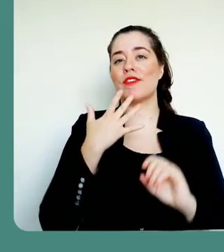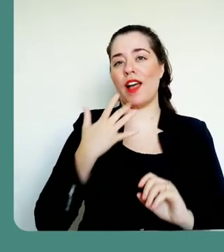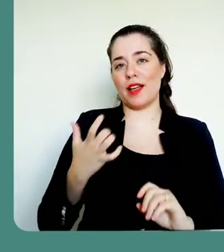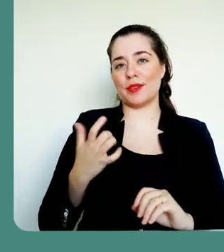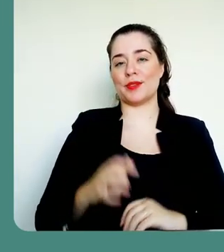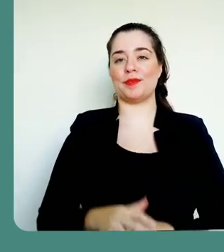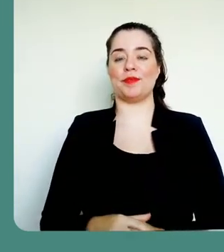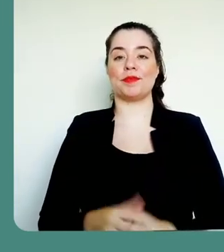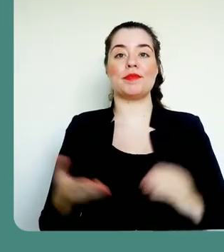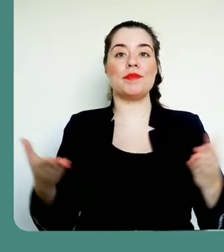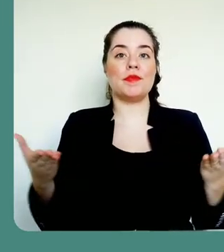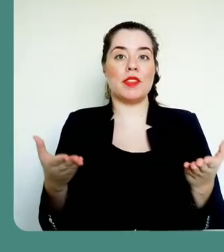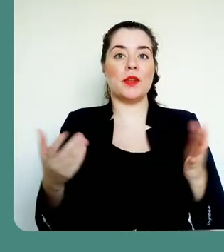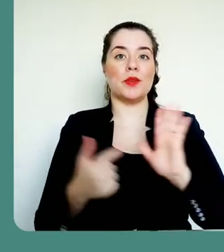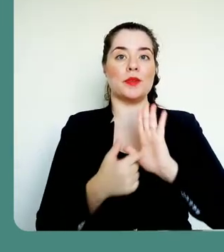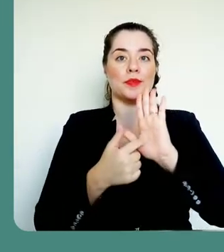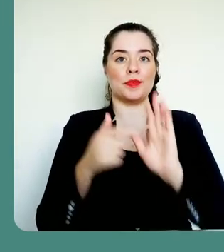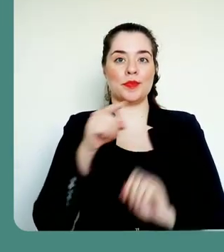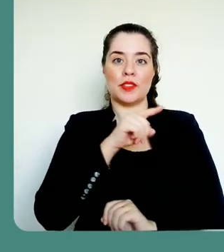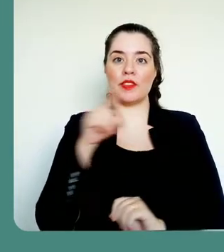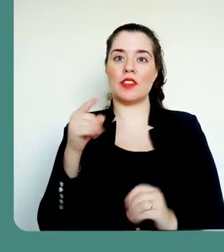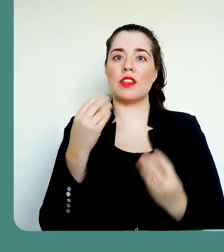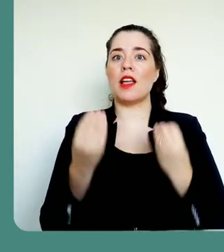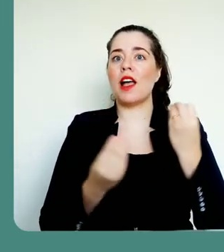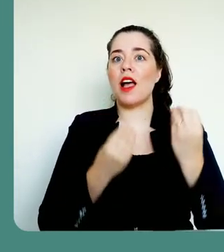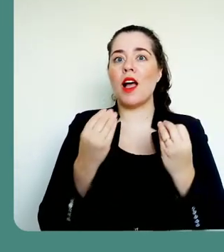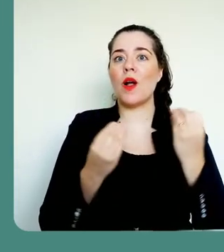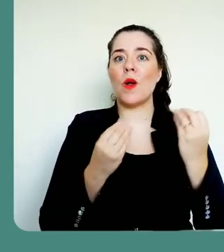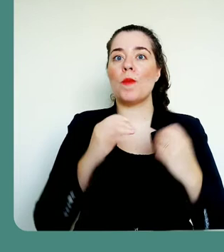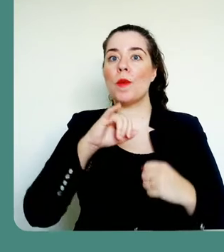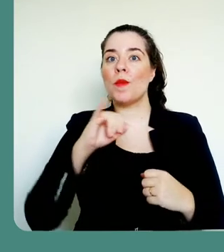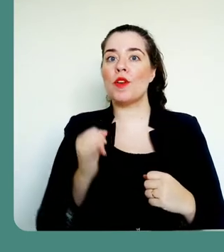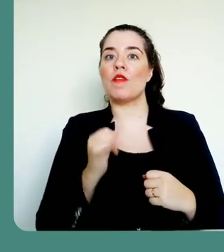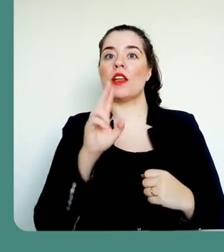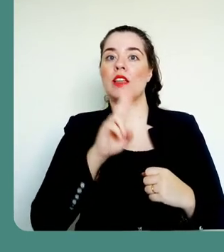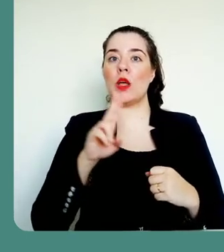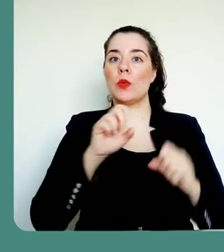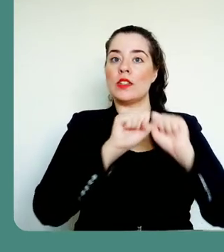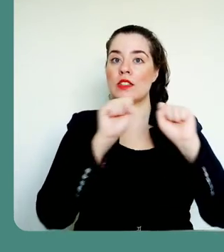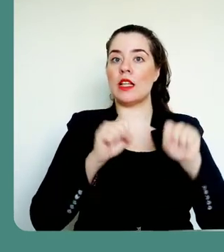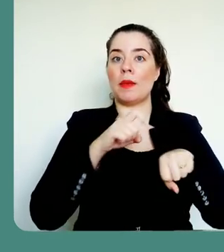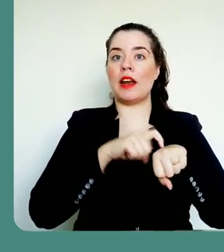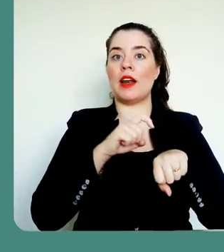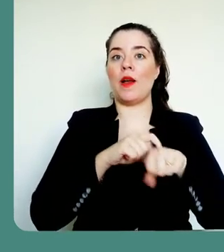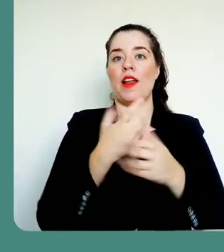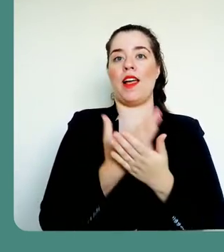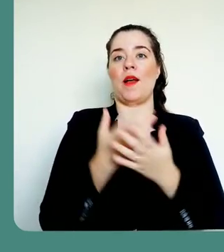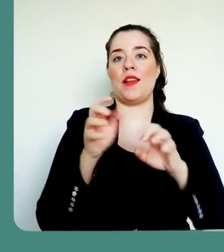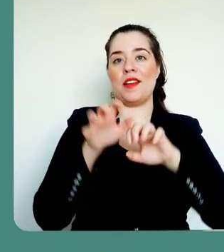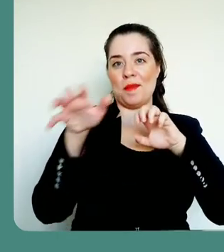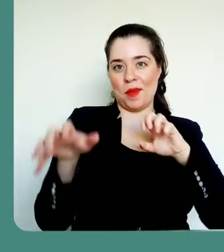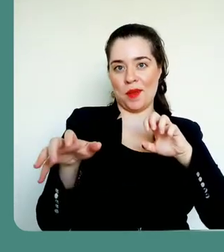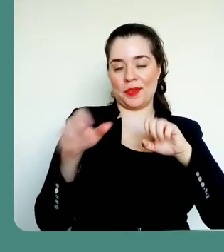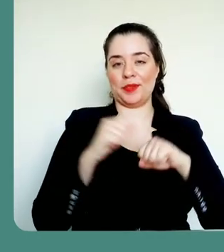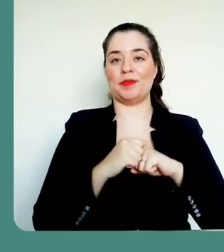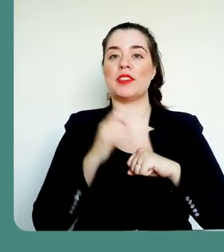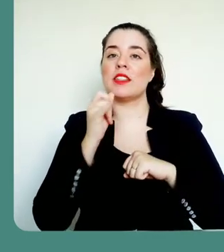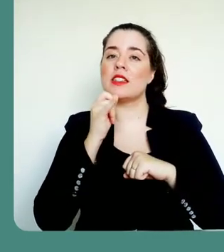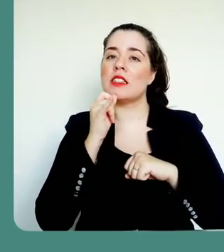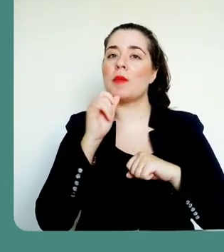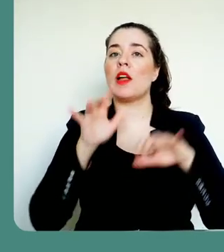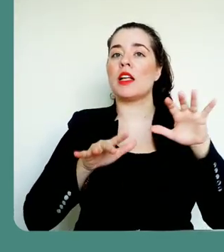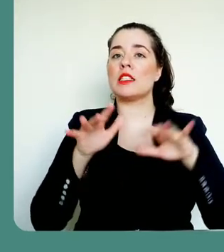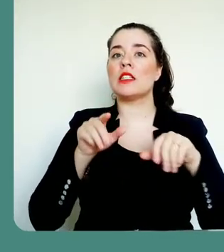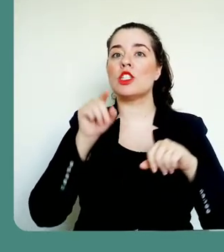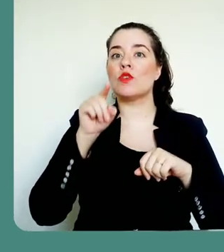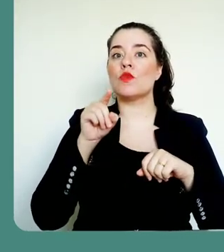fazer a inserção delas. Agora eu vou mostrar para vocês como que a gente opera este sistema durante uma aula remota. Então você